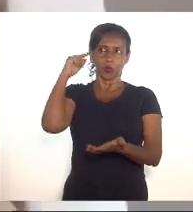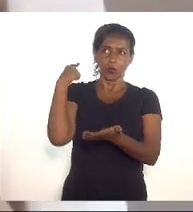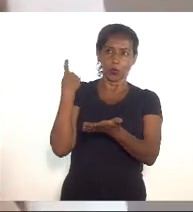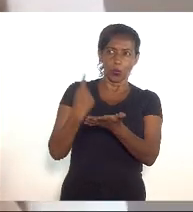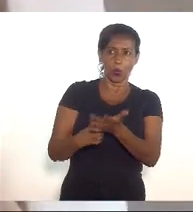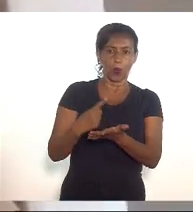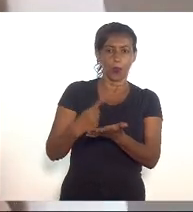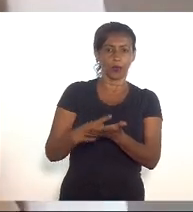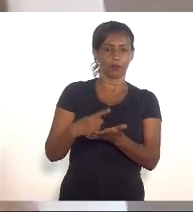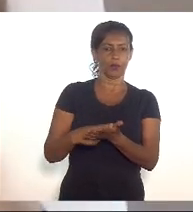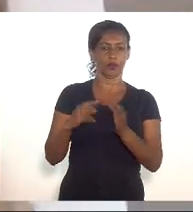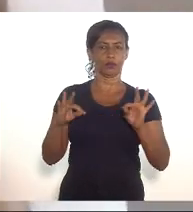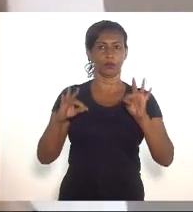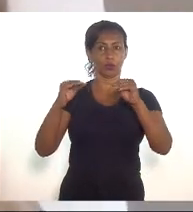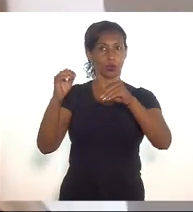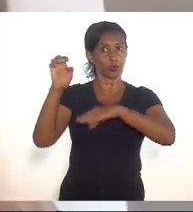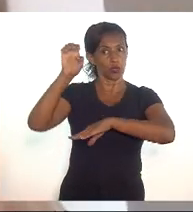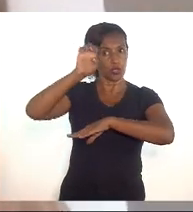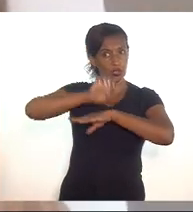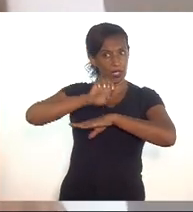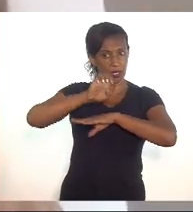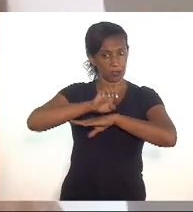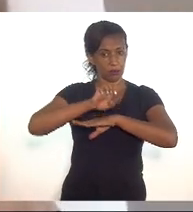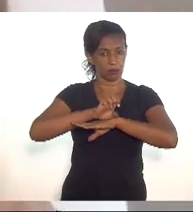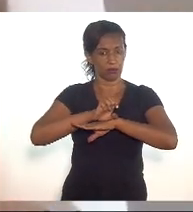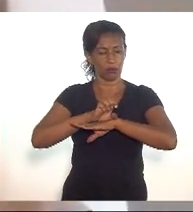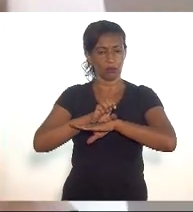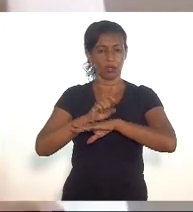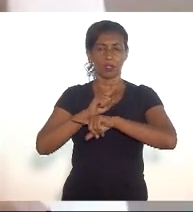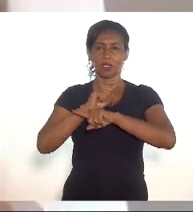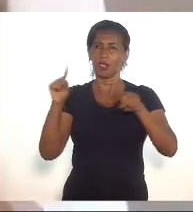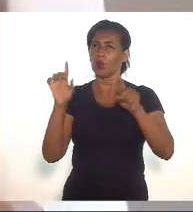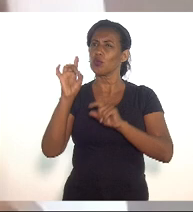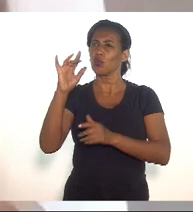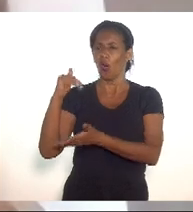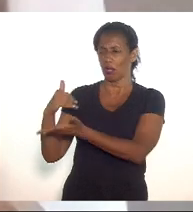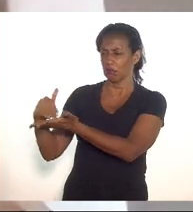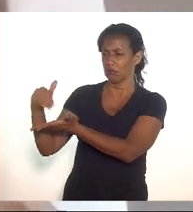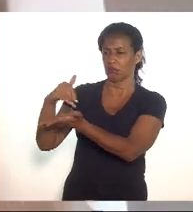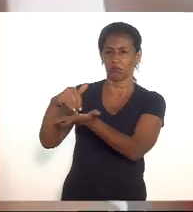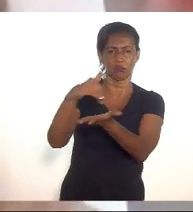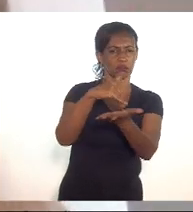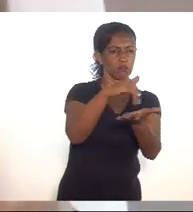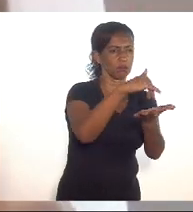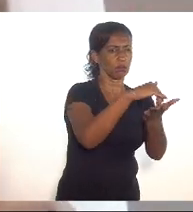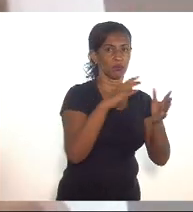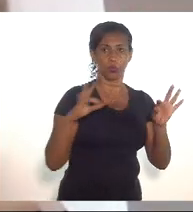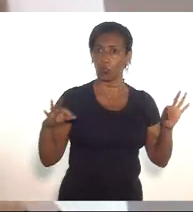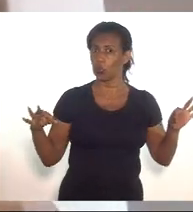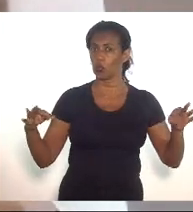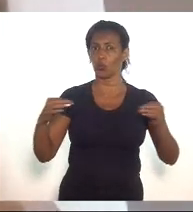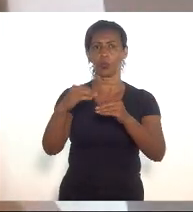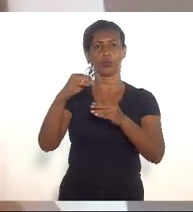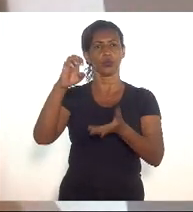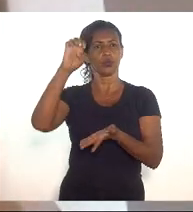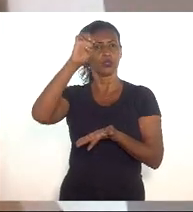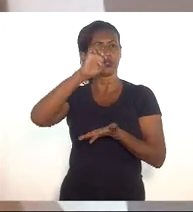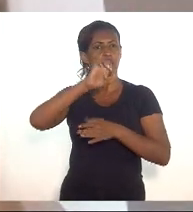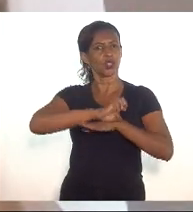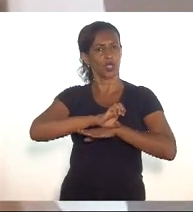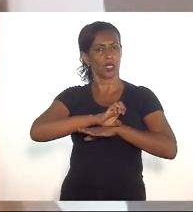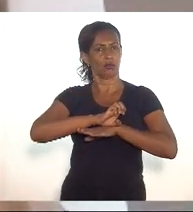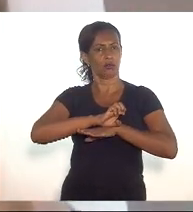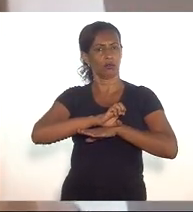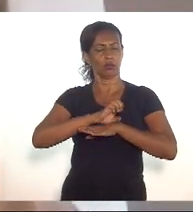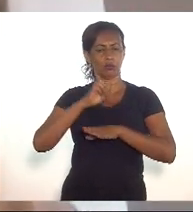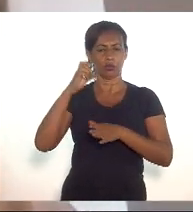todo o Estado, não tão somente das secretarias, mas de todo o Estado,